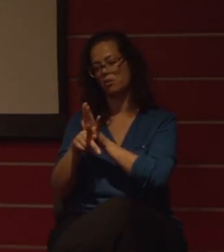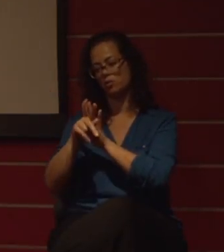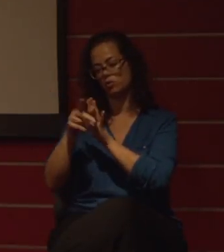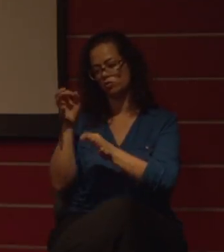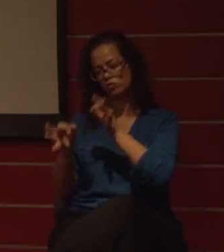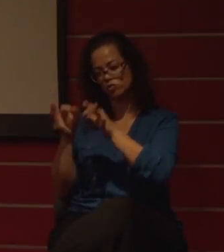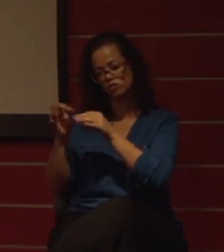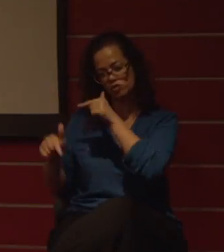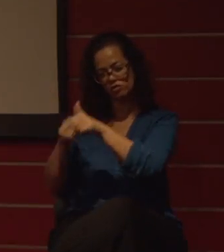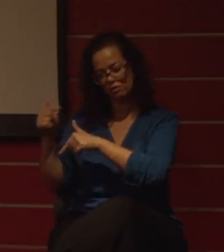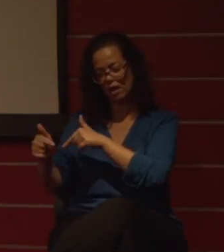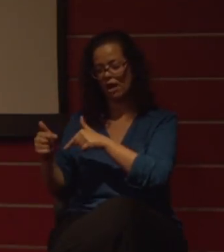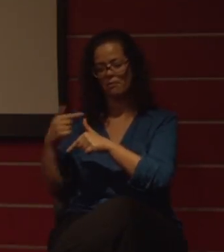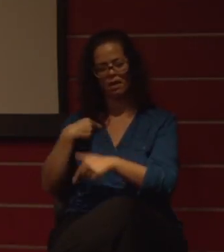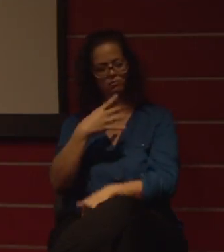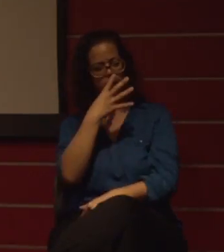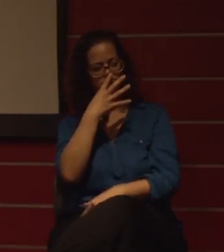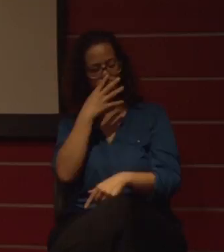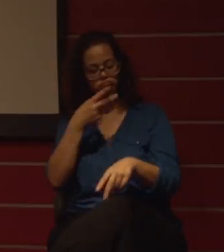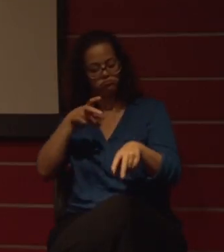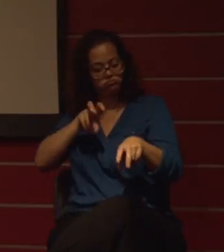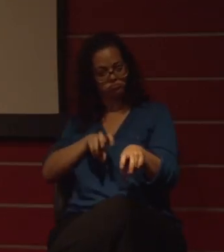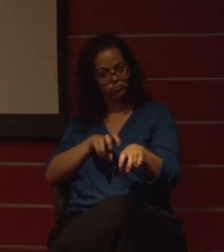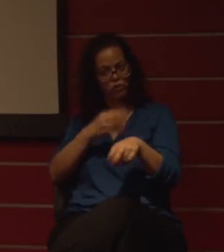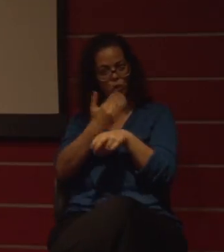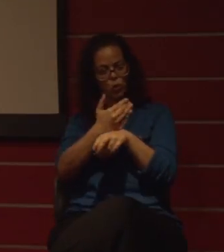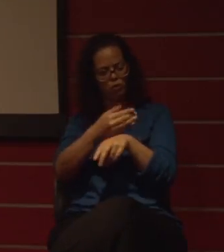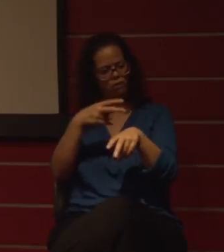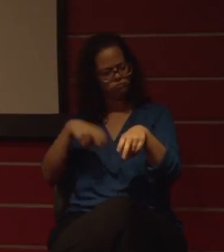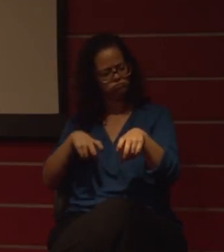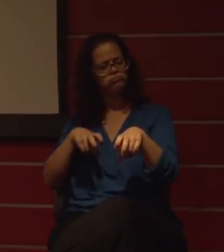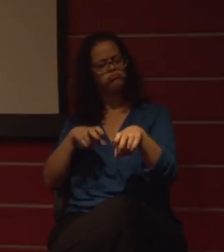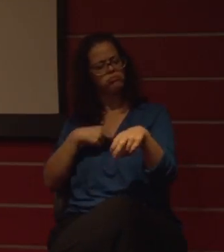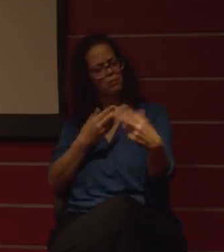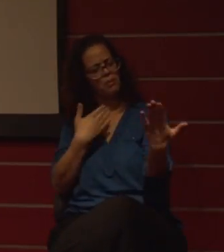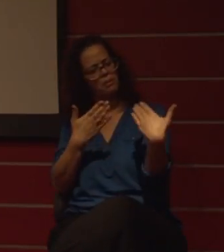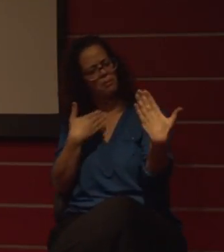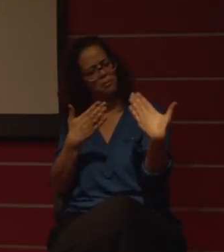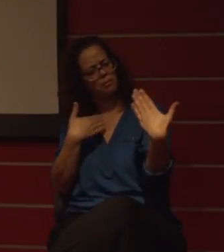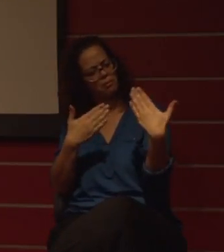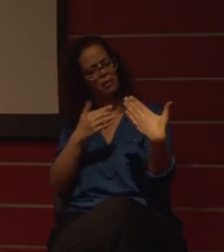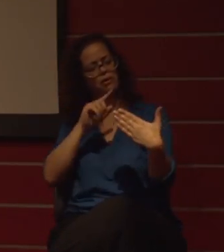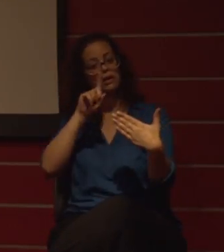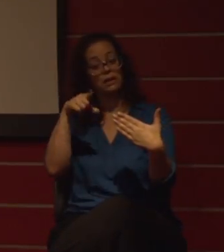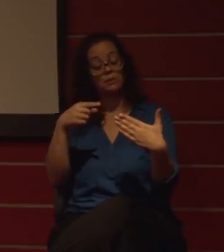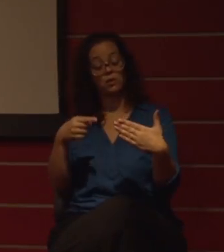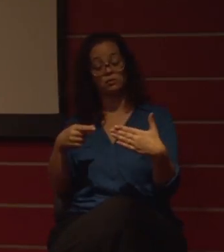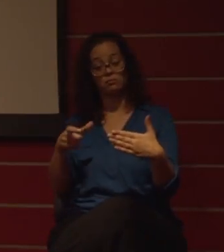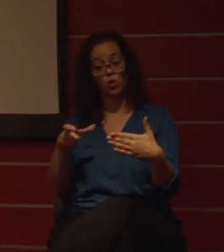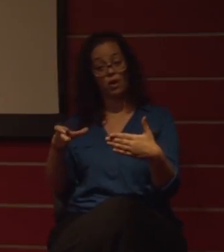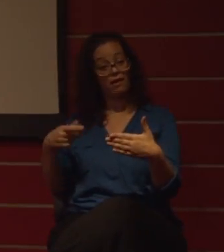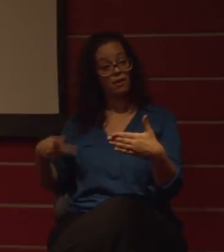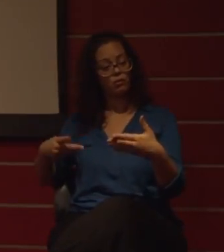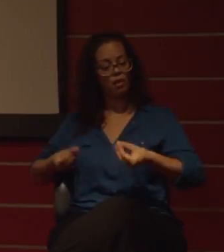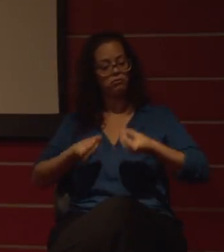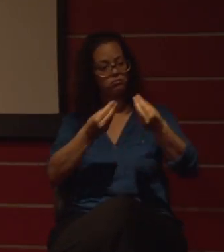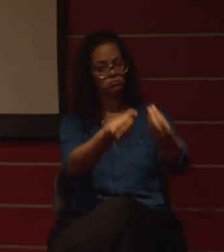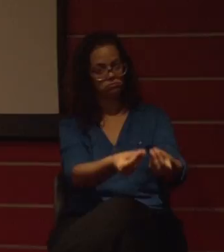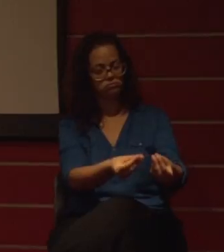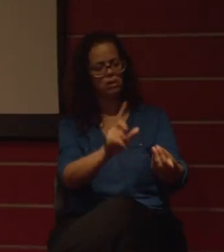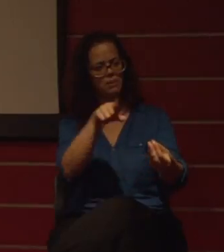ele dá o cartão de visitas dela e para ele caso ele queira ligar para para continuarem a conversar